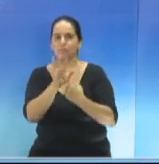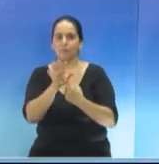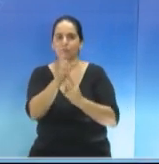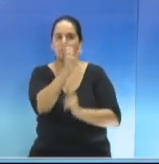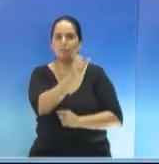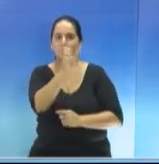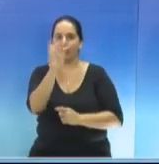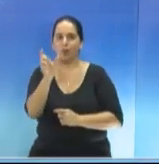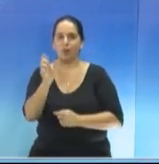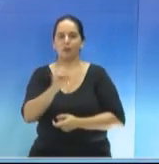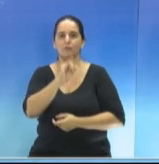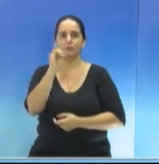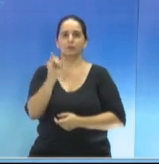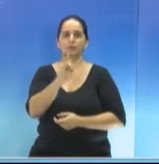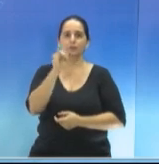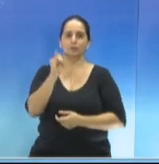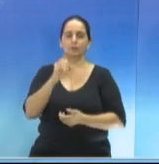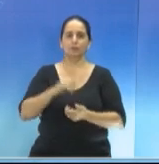palavras-chave.